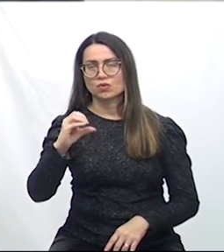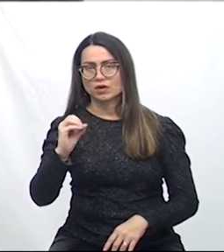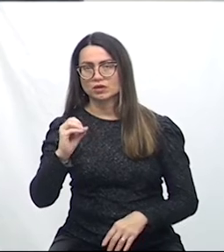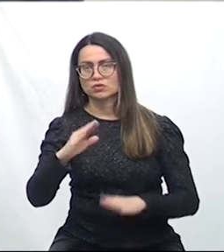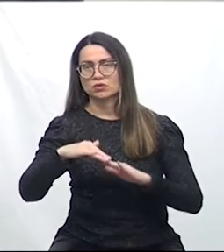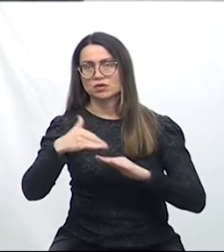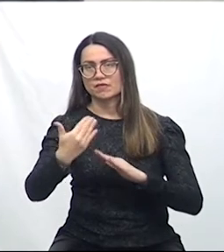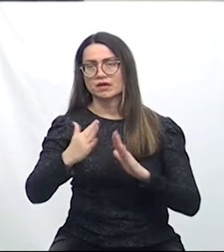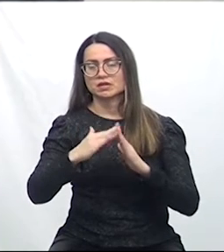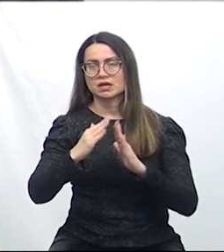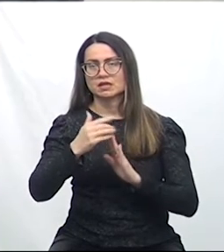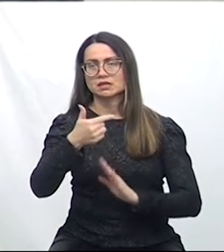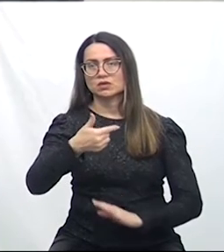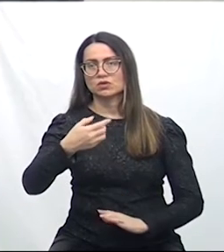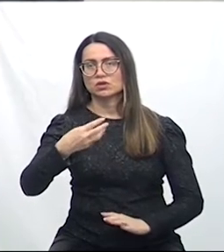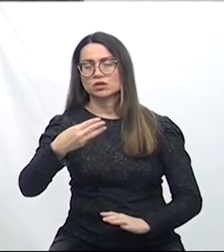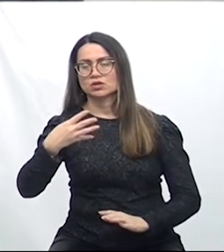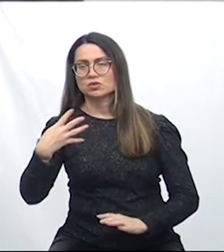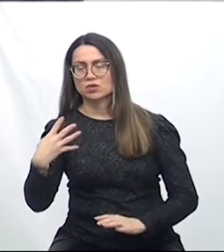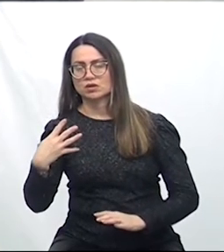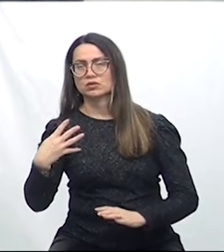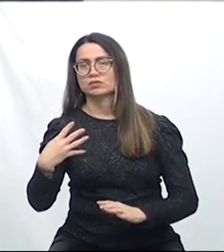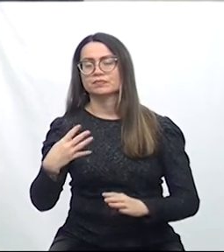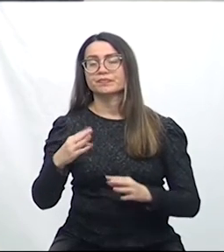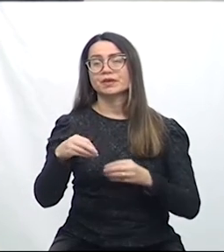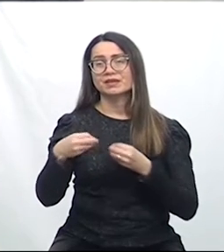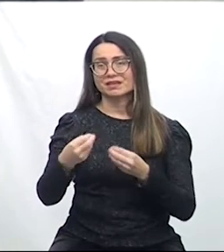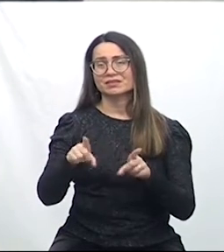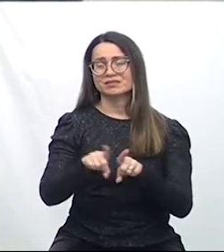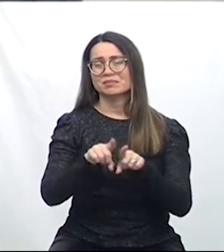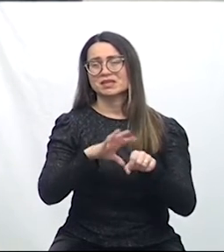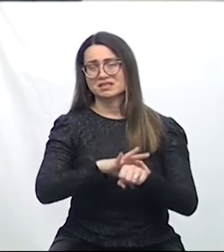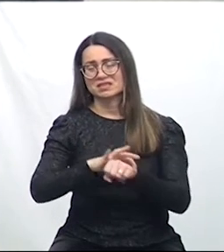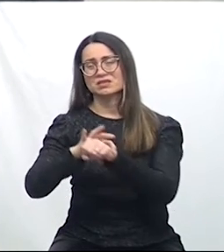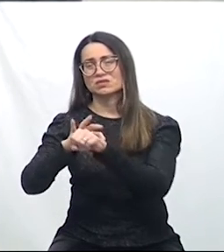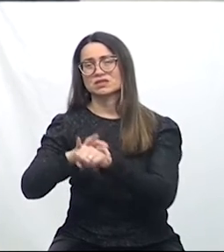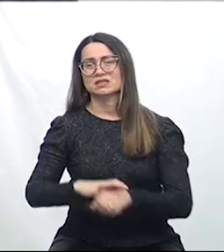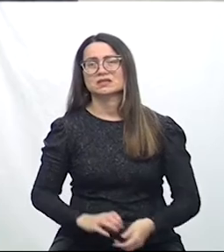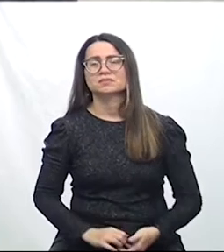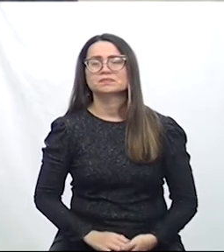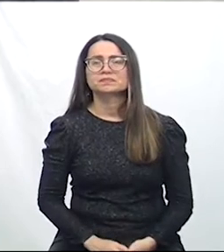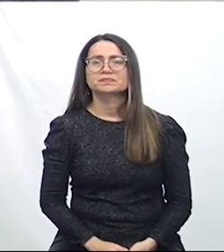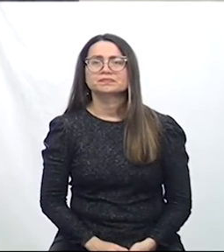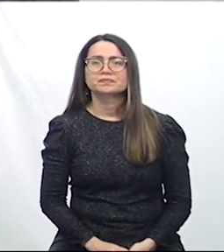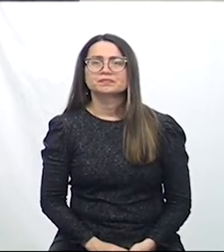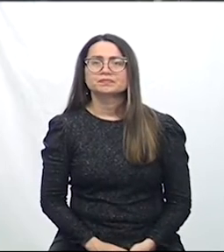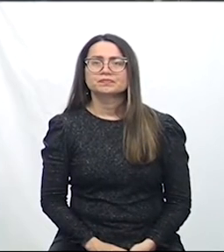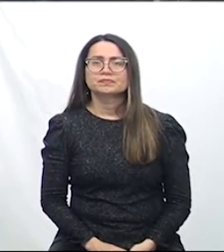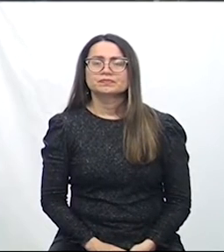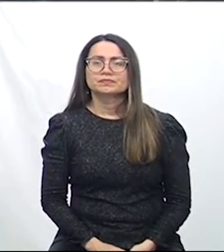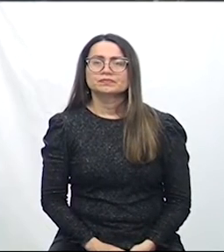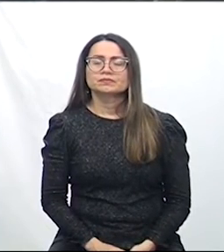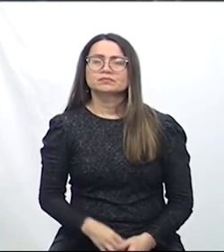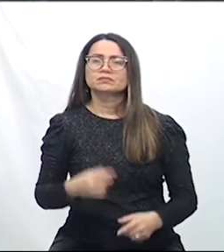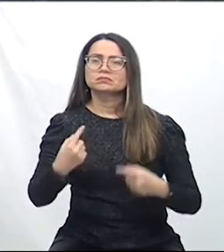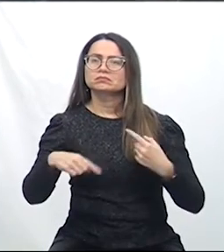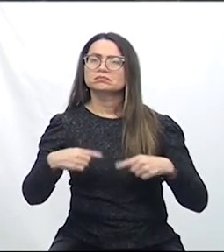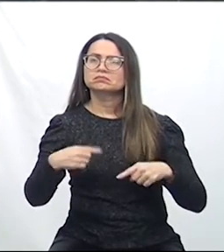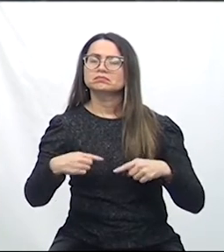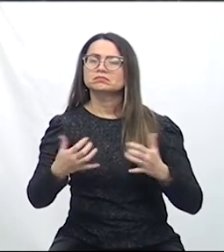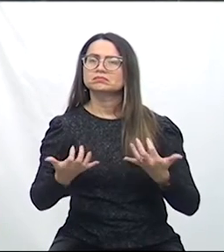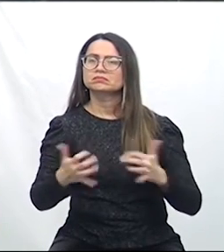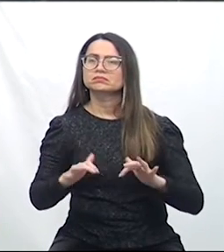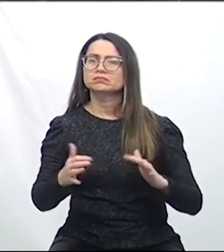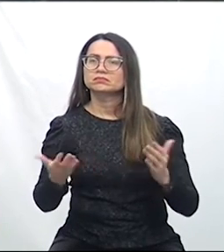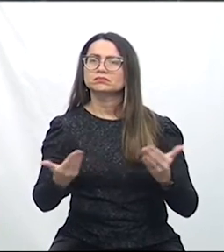234, bairro Santo Antônio, proporcionando assim maior segurança ao tráfego local. O requerimento está em discussão. Não havendo